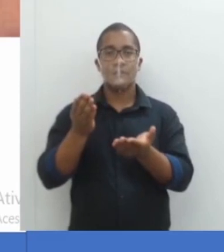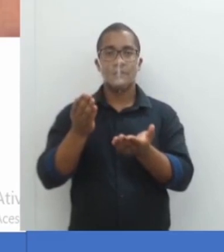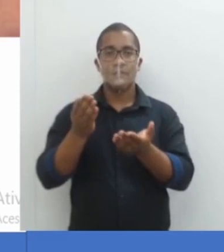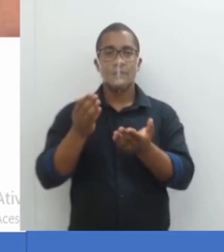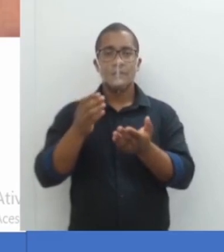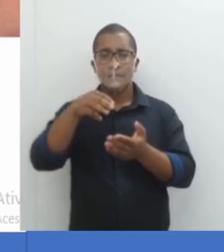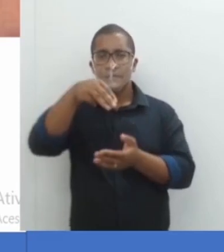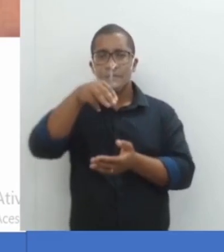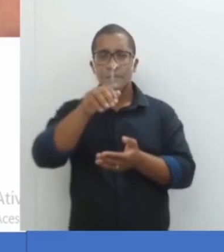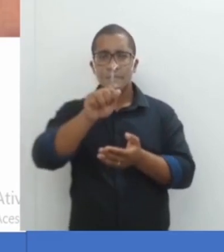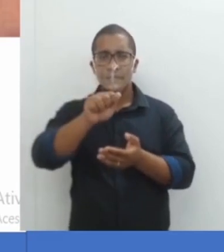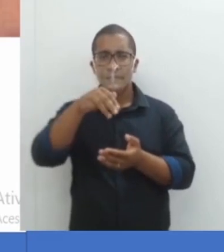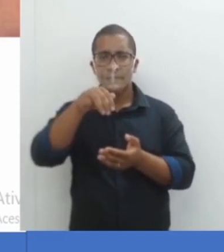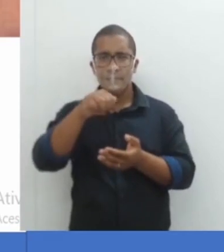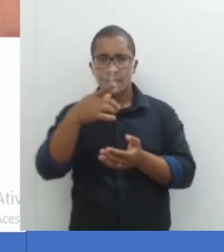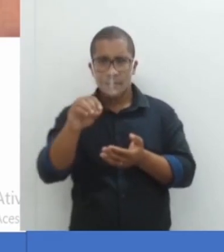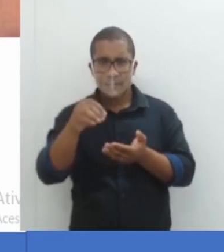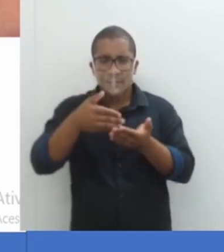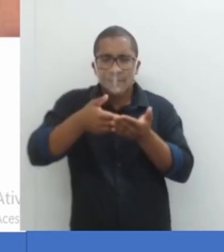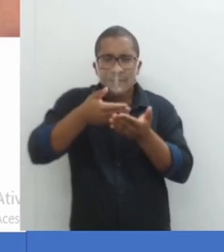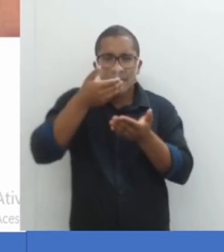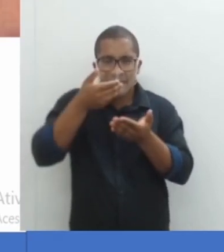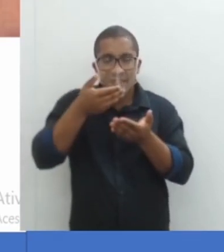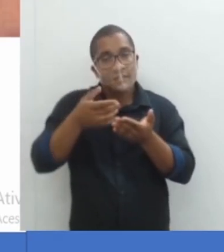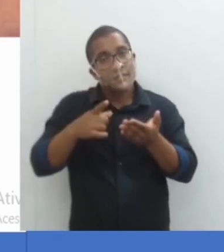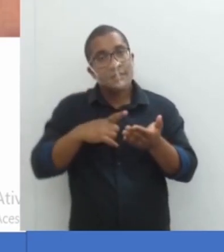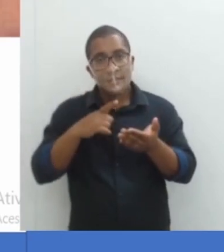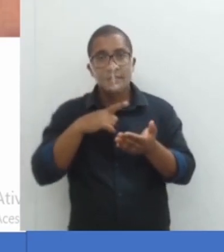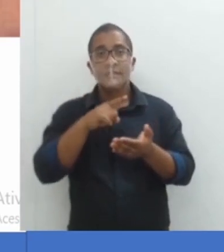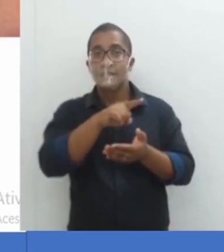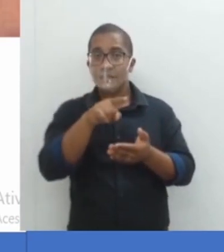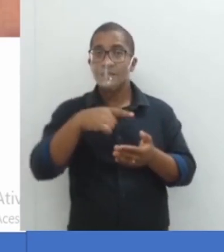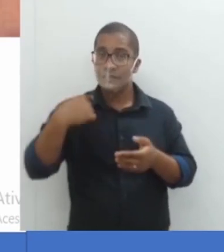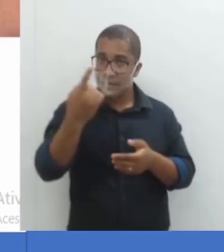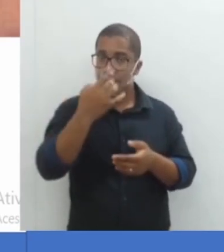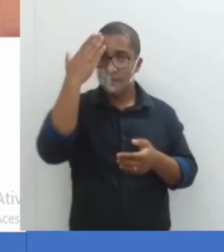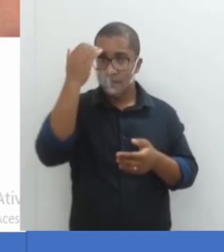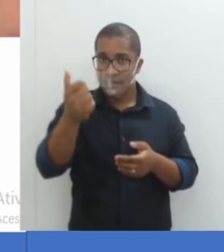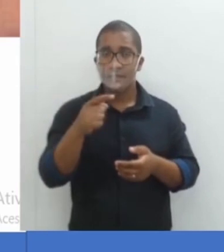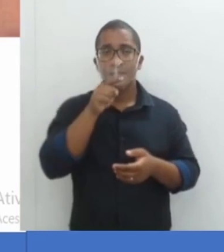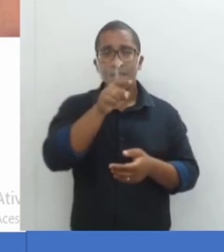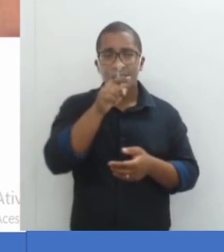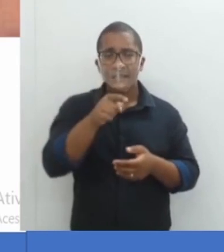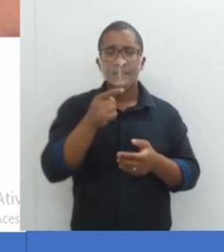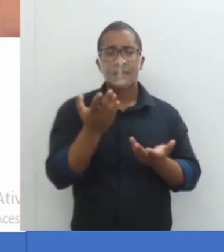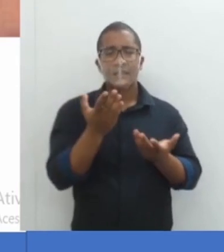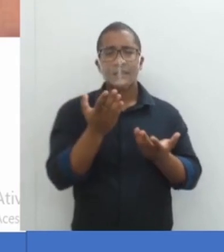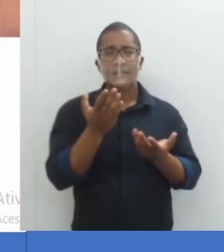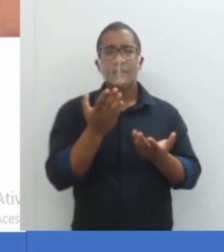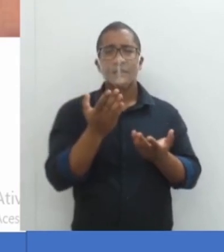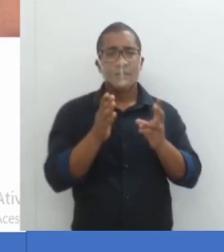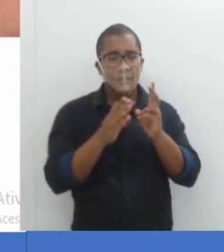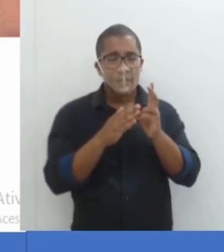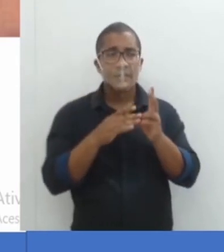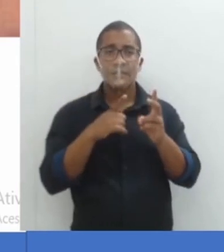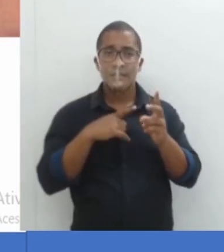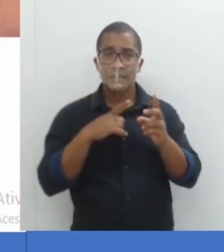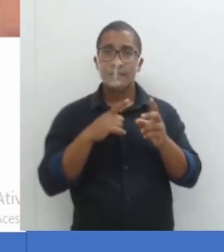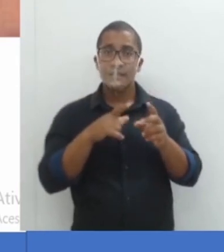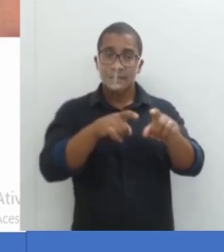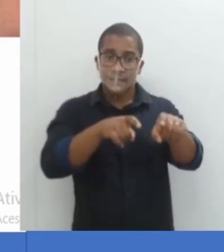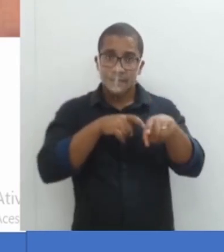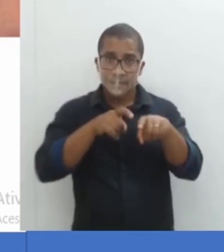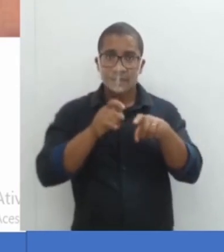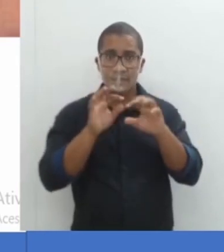maior parte destinada para o consumo próprio. Então a gente sabe que os índios eles têm uma agricultura familiar muito